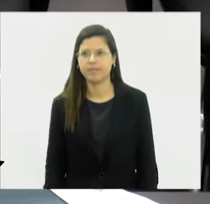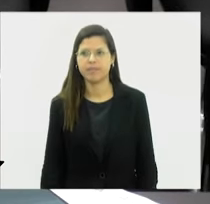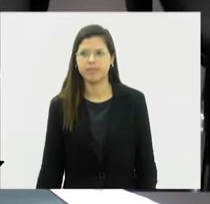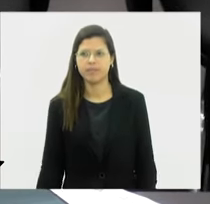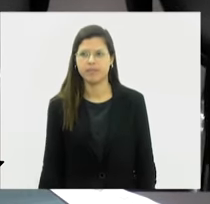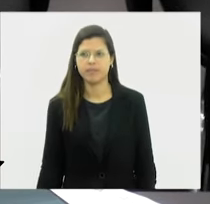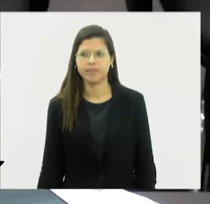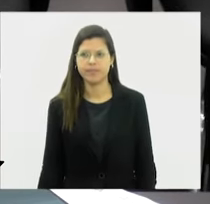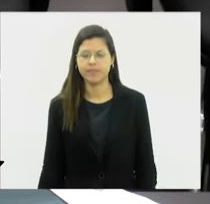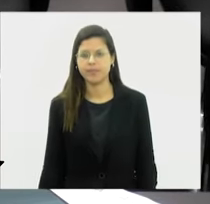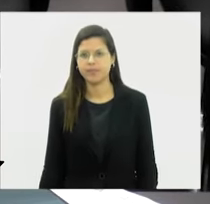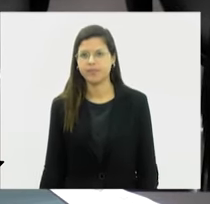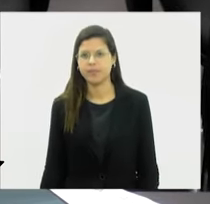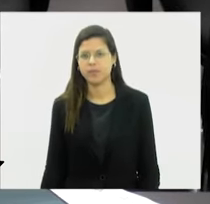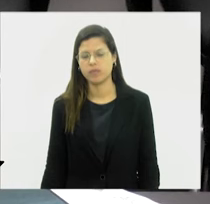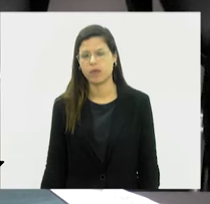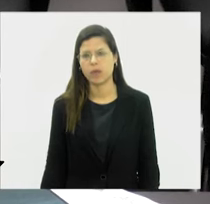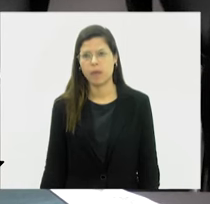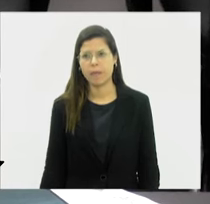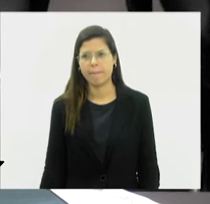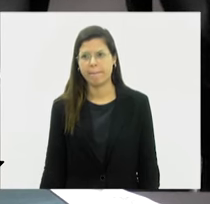e,